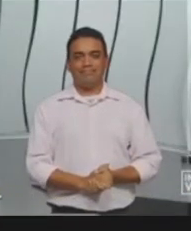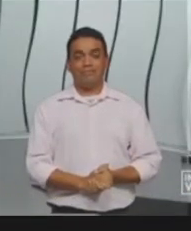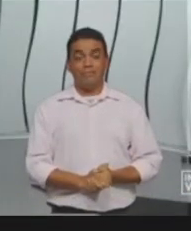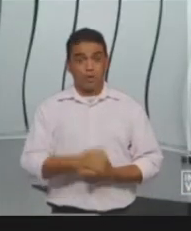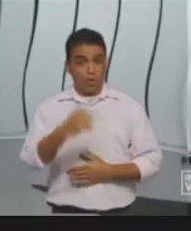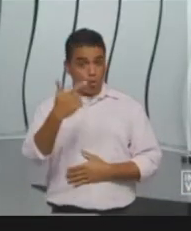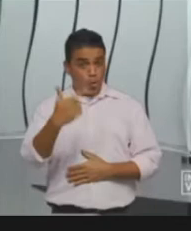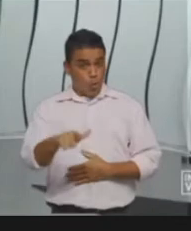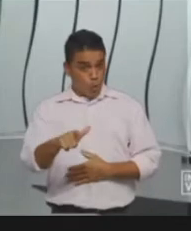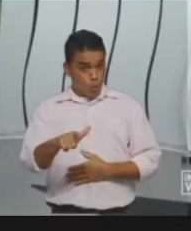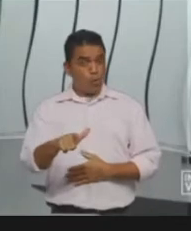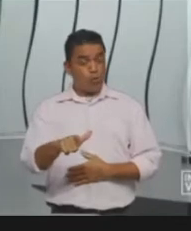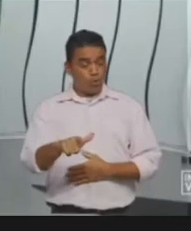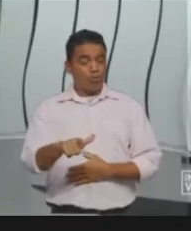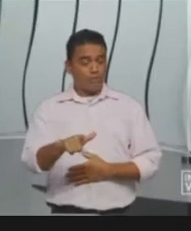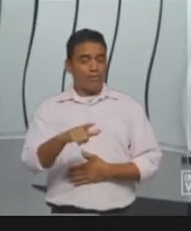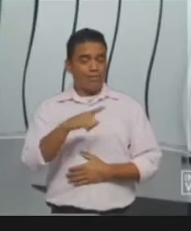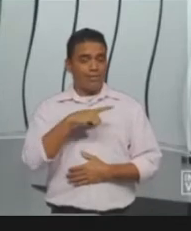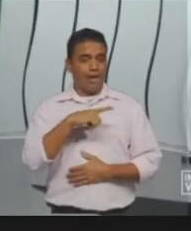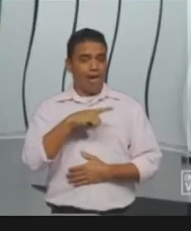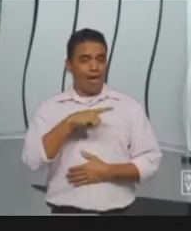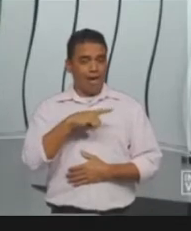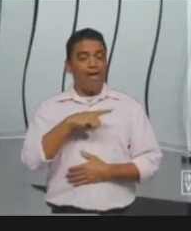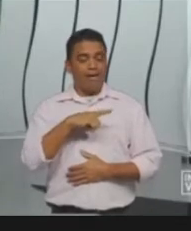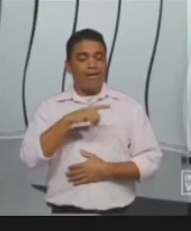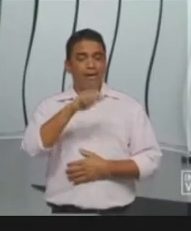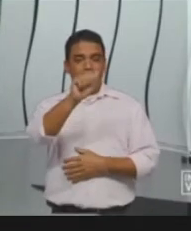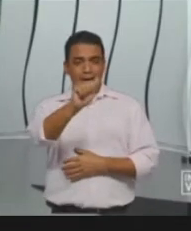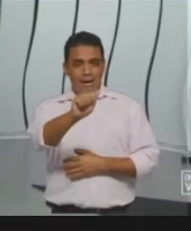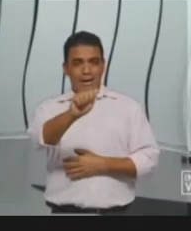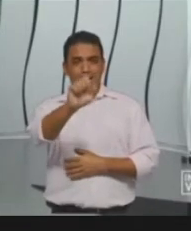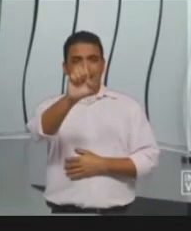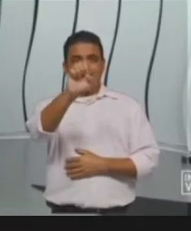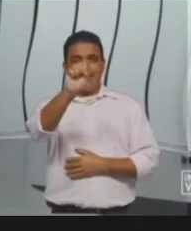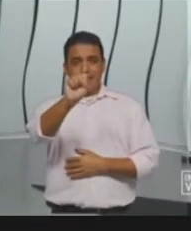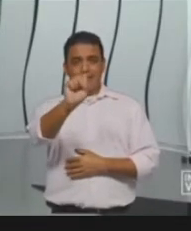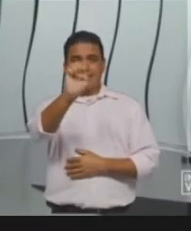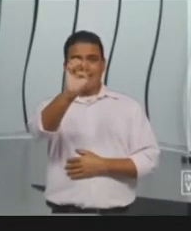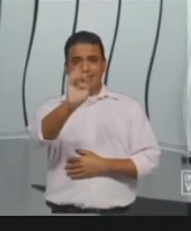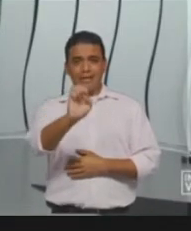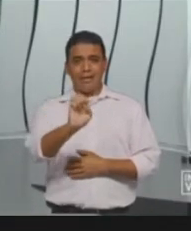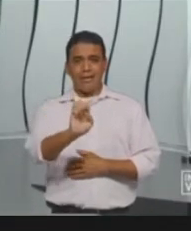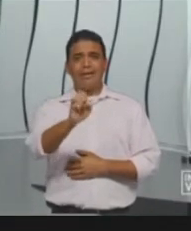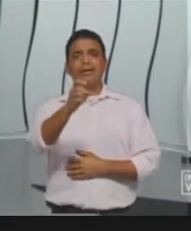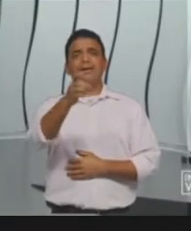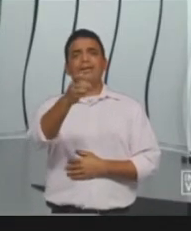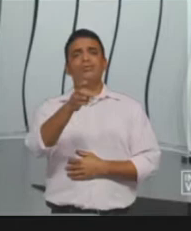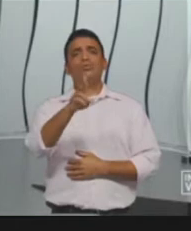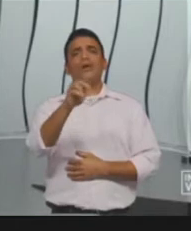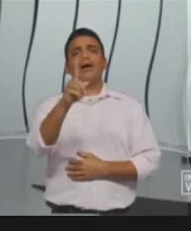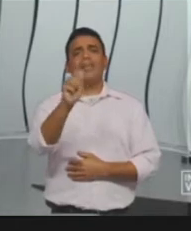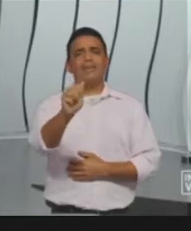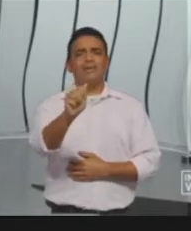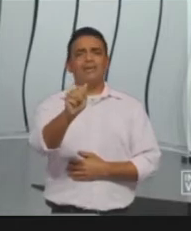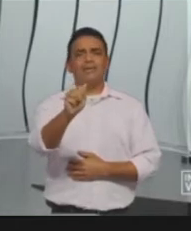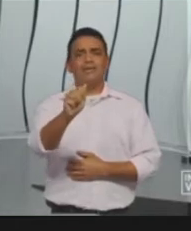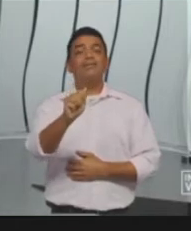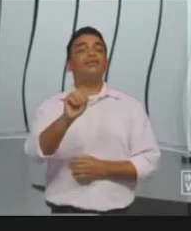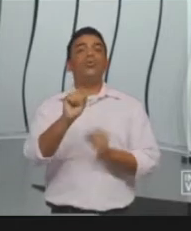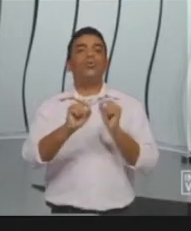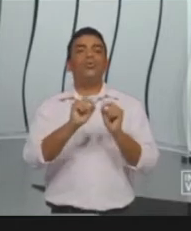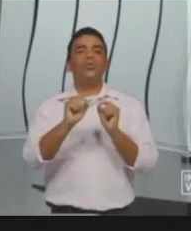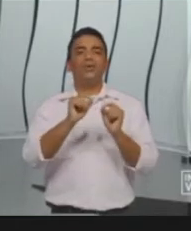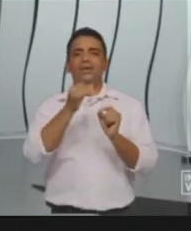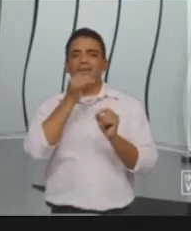Outro tipo de reprodução assexuada, o brotamento. O organismo ele vai formar brotos na